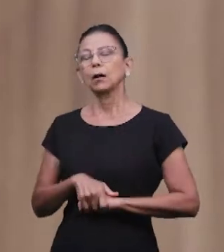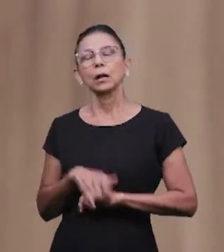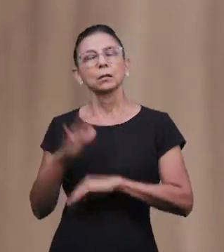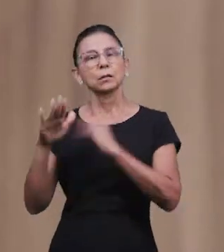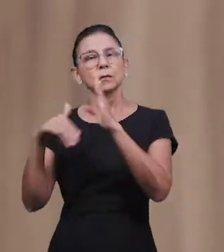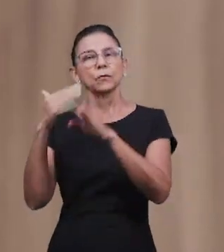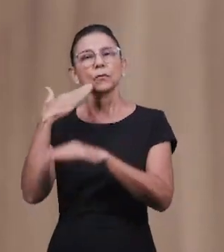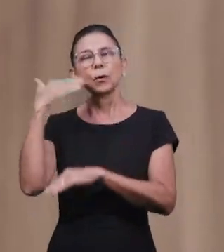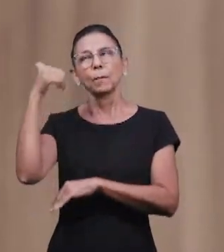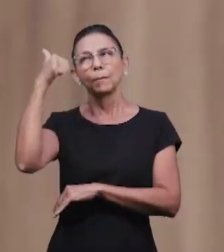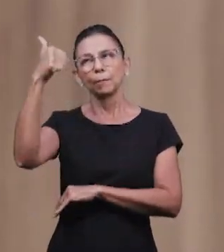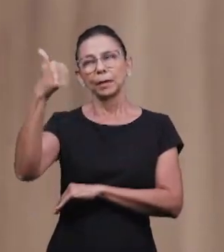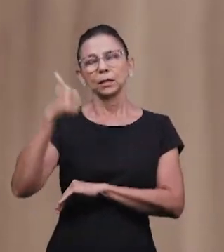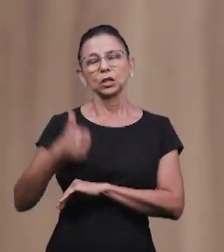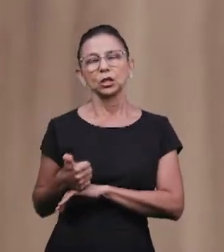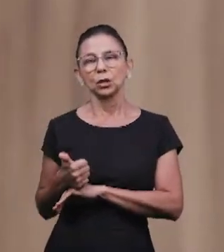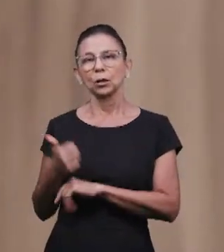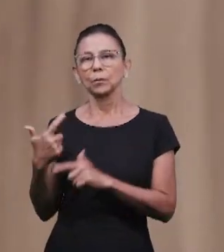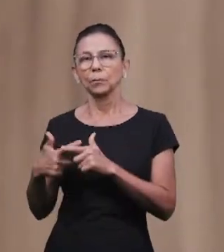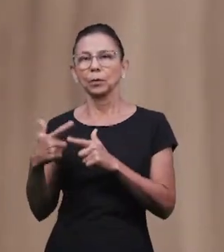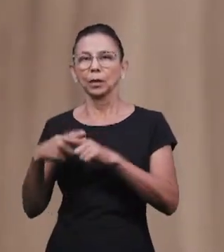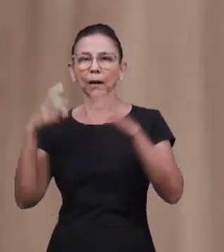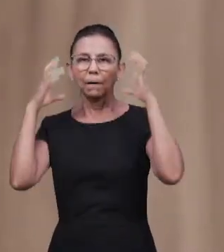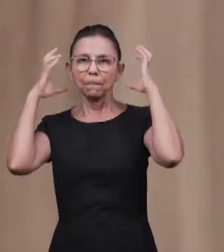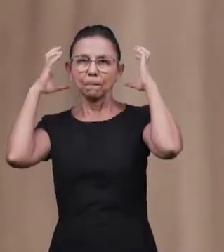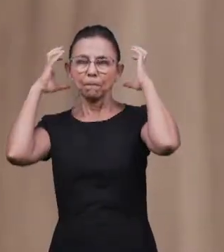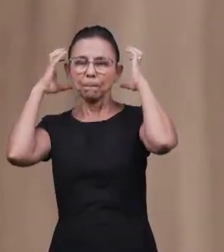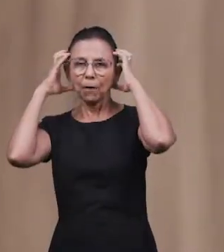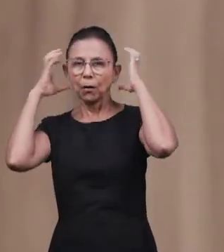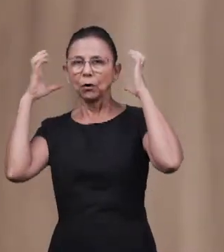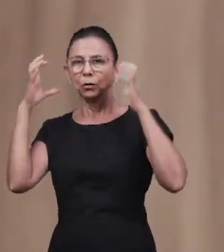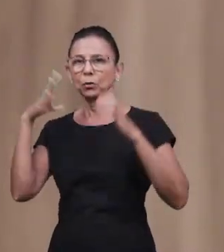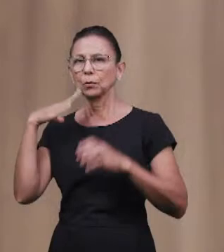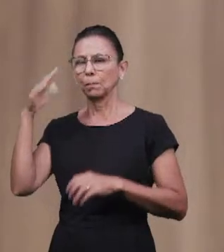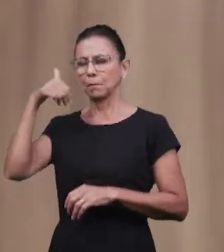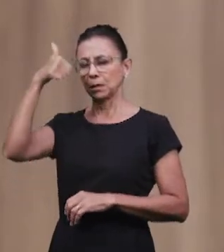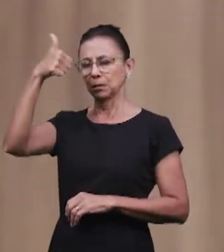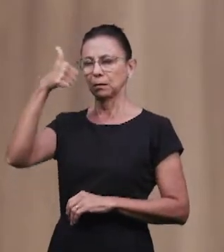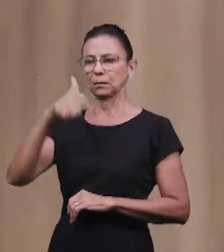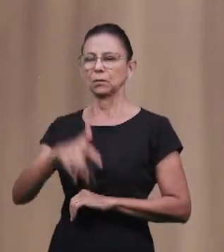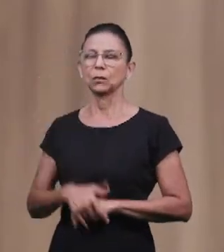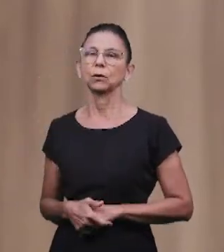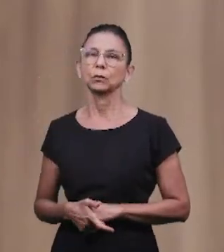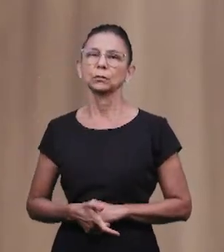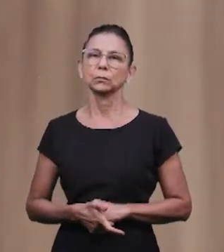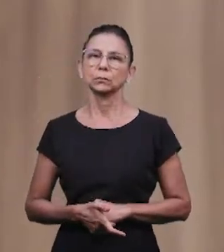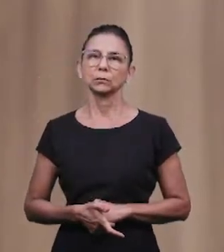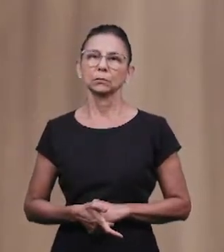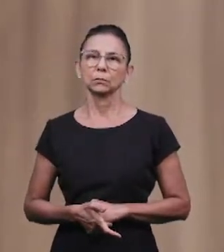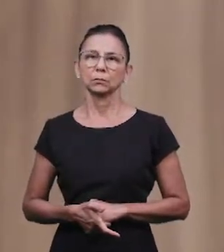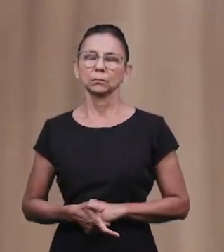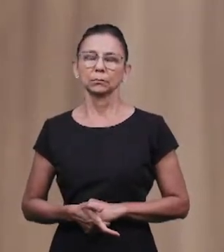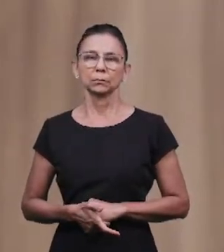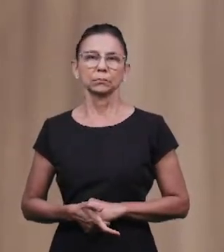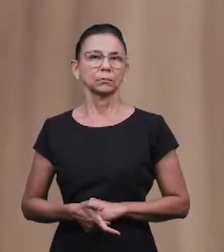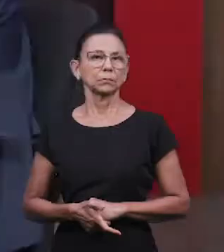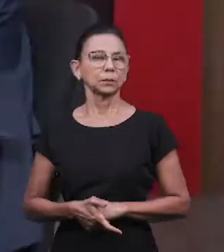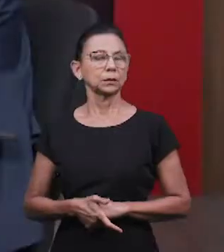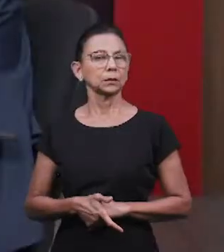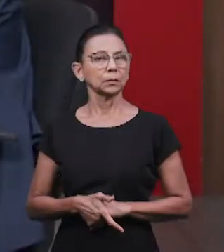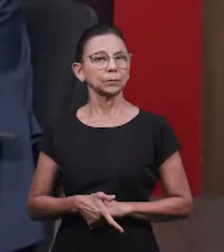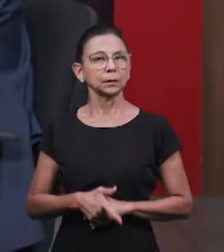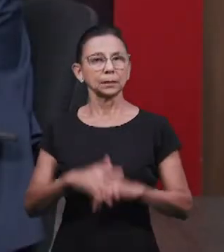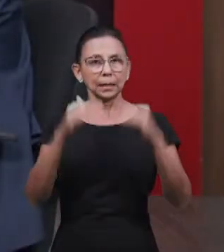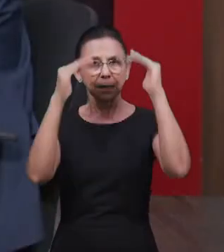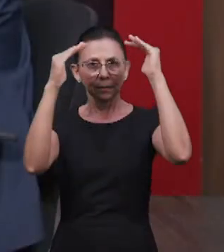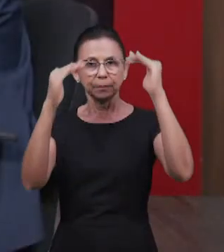foi. Não é a Jéssica que é a profissional ruim, boa. É o tempo de desenvolvimento dessa criança. E aí cada